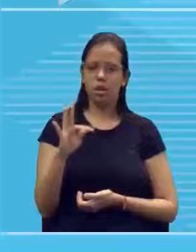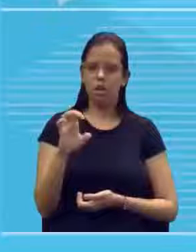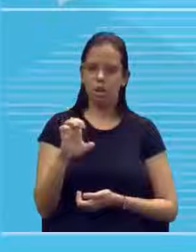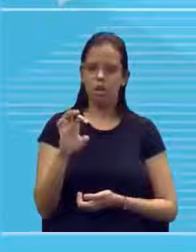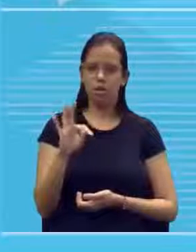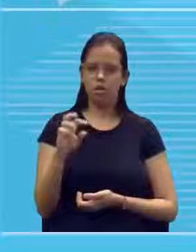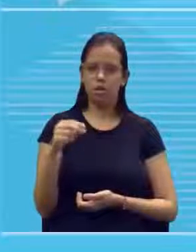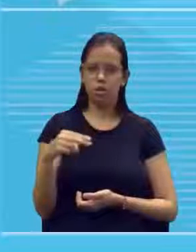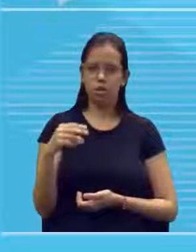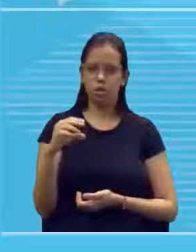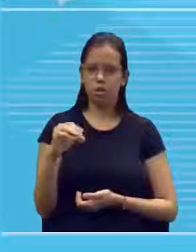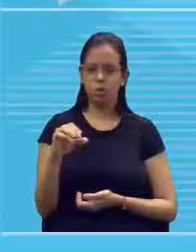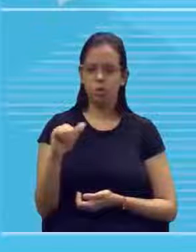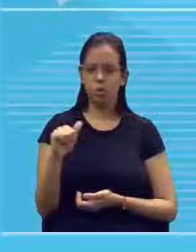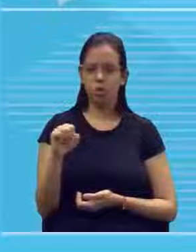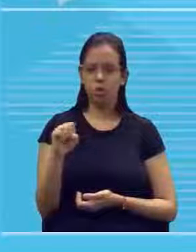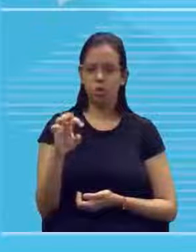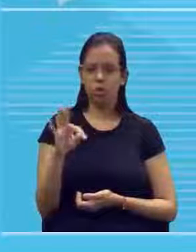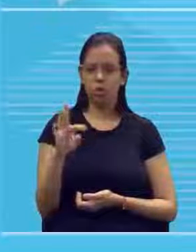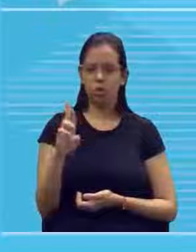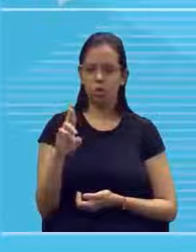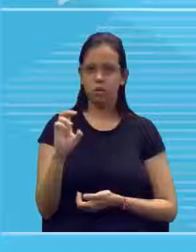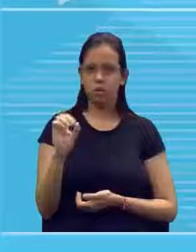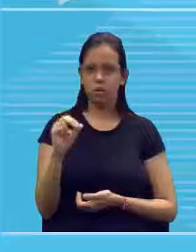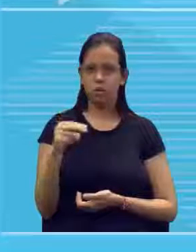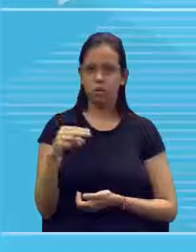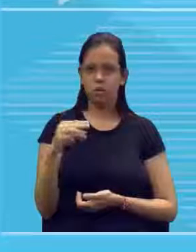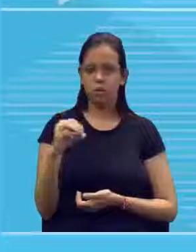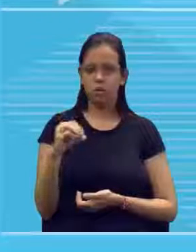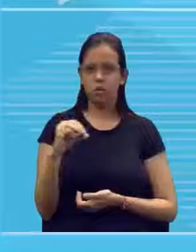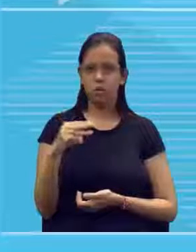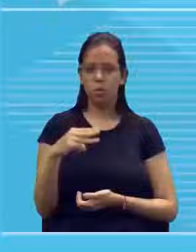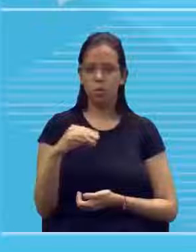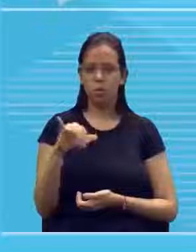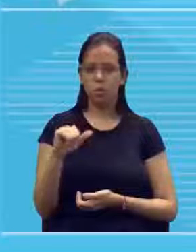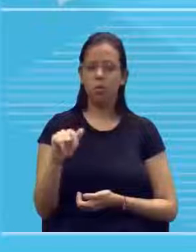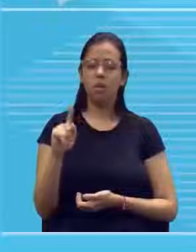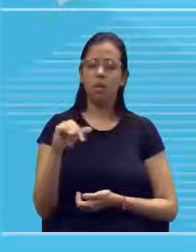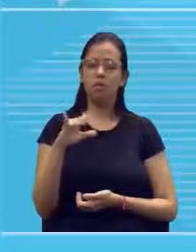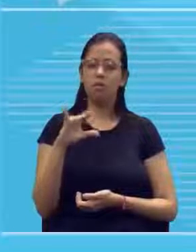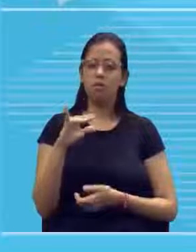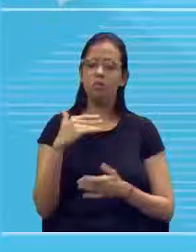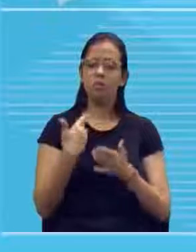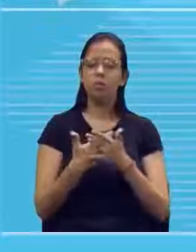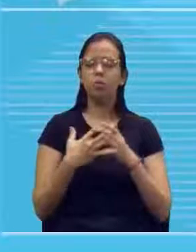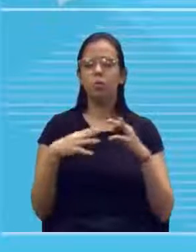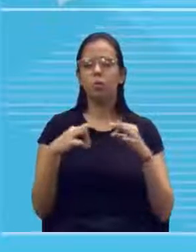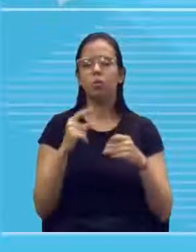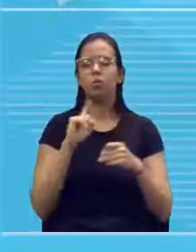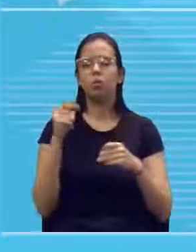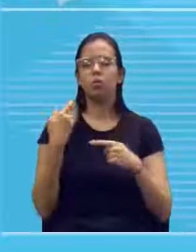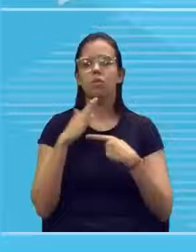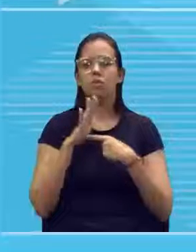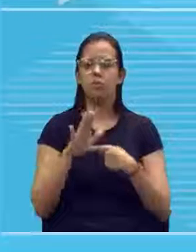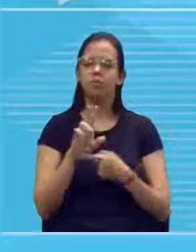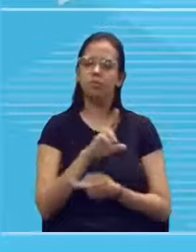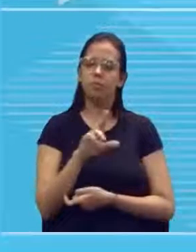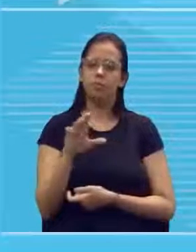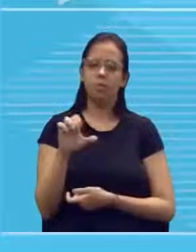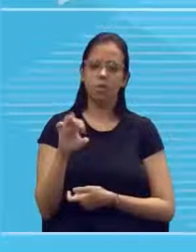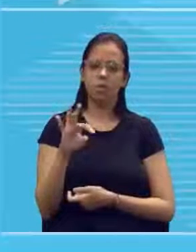e a ciência dentro da astronomia que estuda tudo isso que a gente tá mostrando para vocês hoje se chama